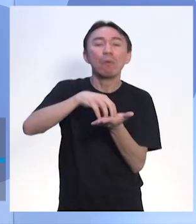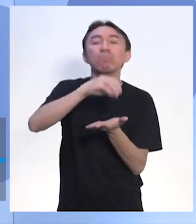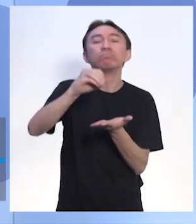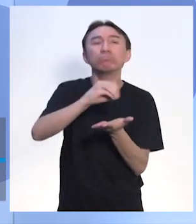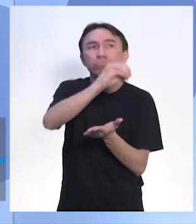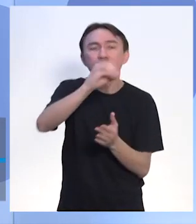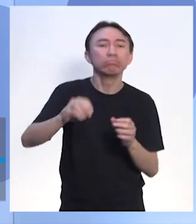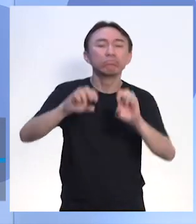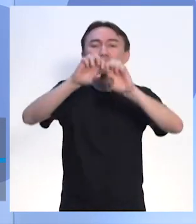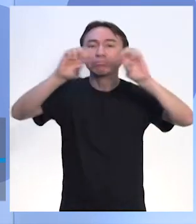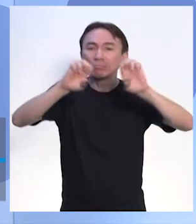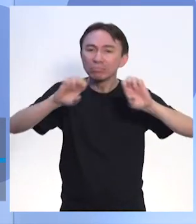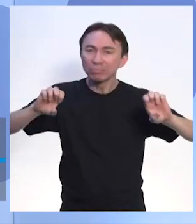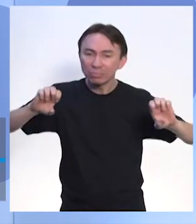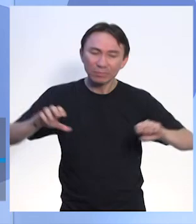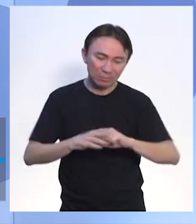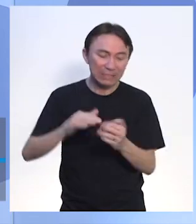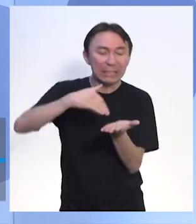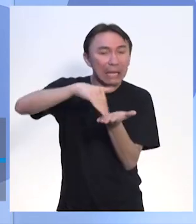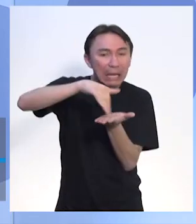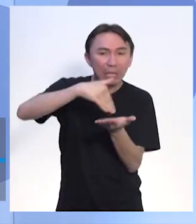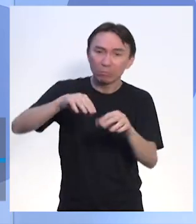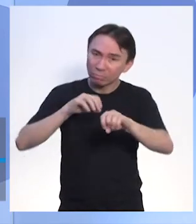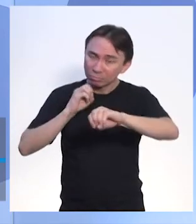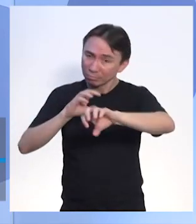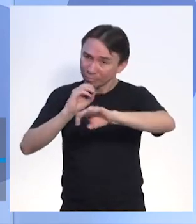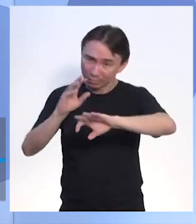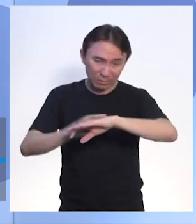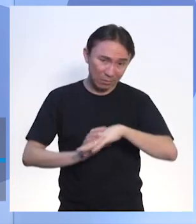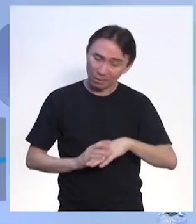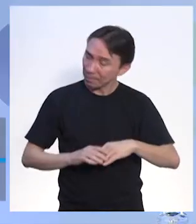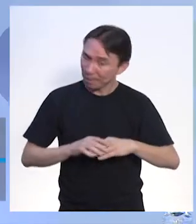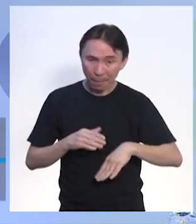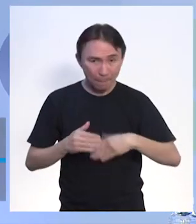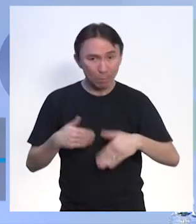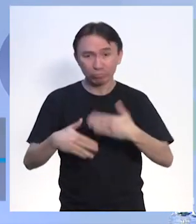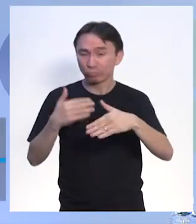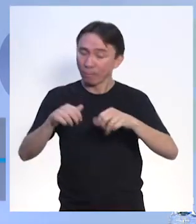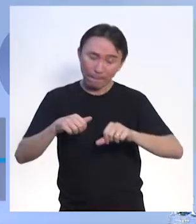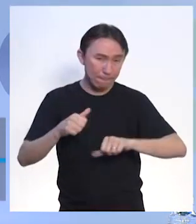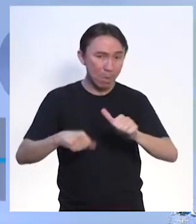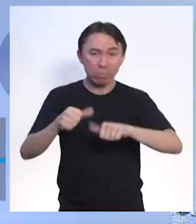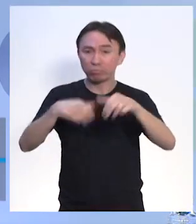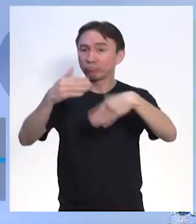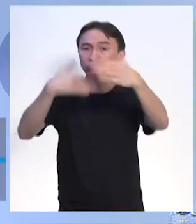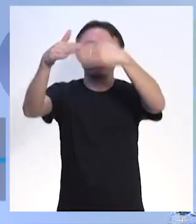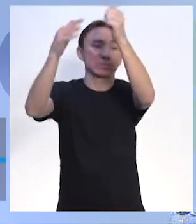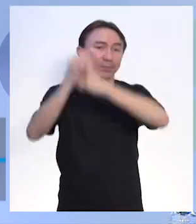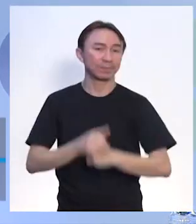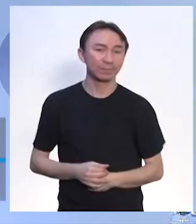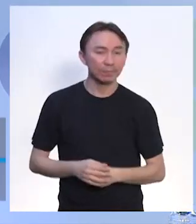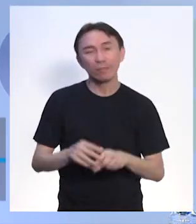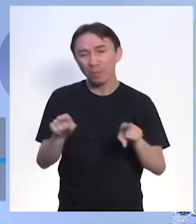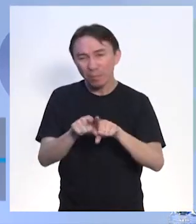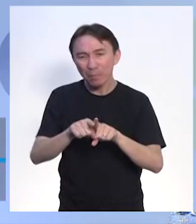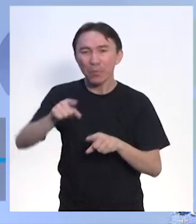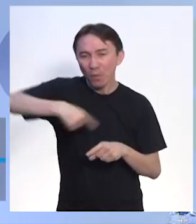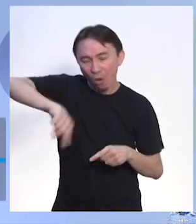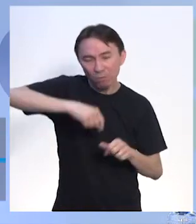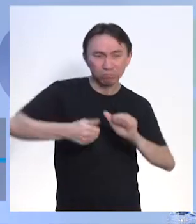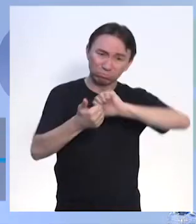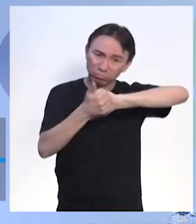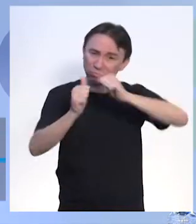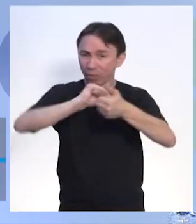Educação, vai aprimorar tudo isso, podem ter certeza. Não, e nós estamos aí numa adaptação, né? Sem dúvida. Tudo aí é um modelo de adaptação. Então,